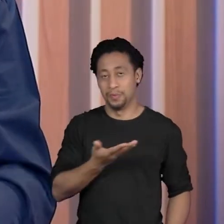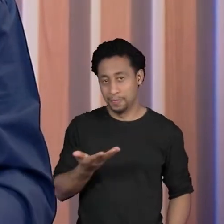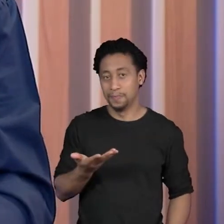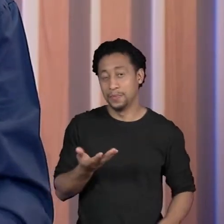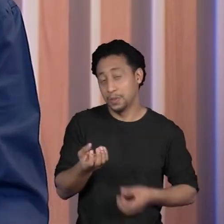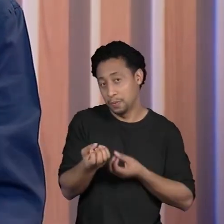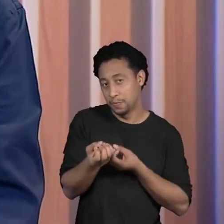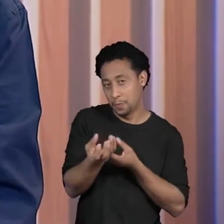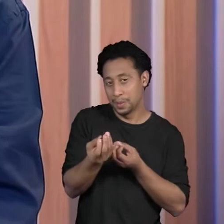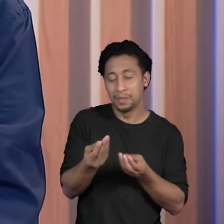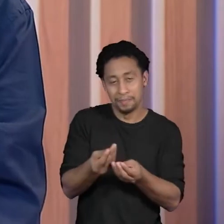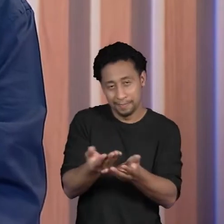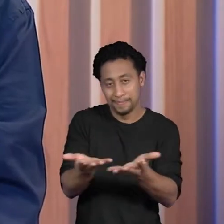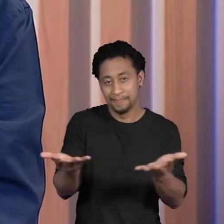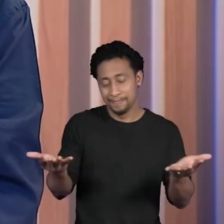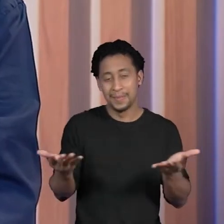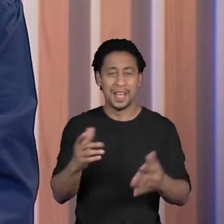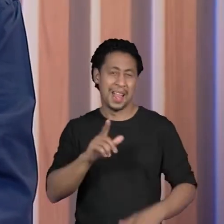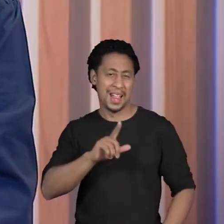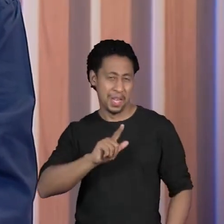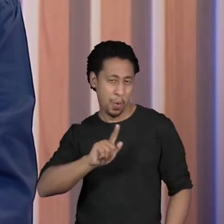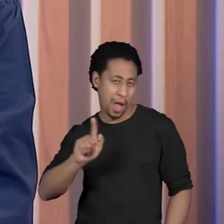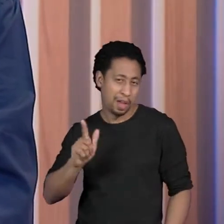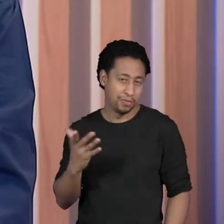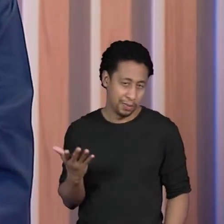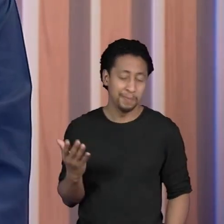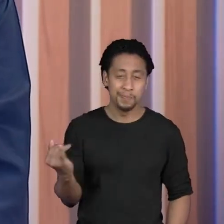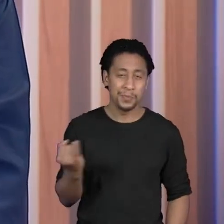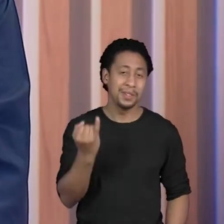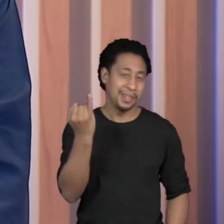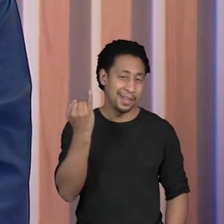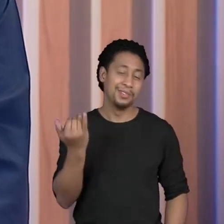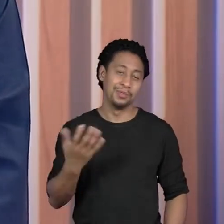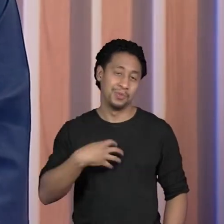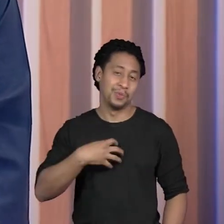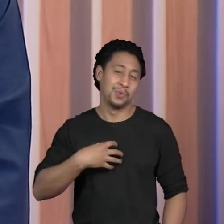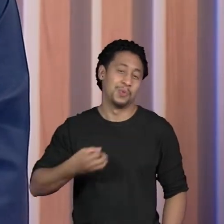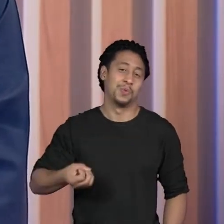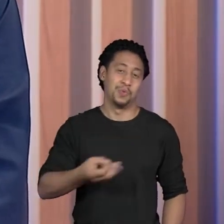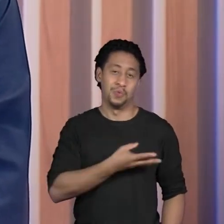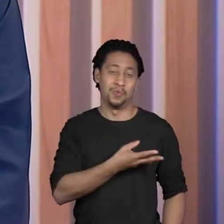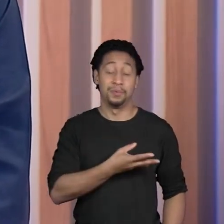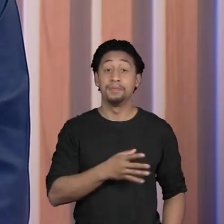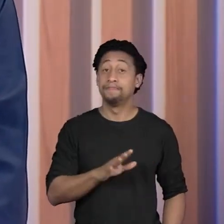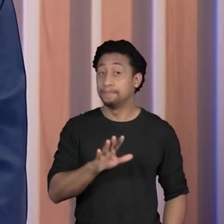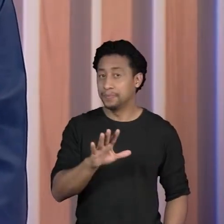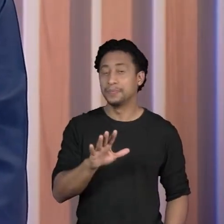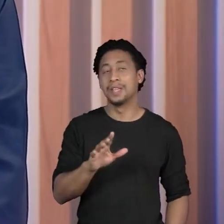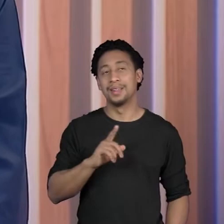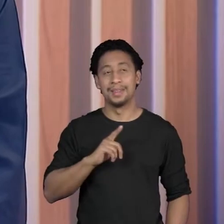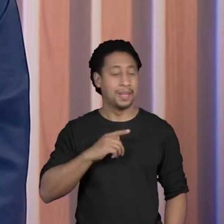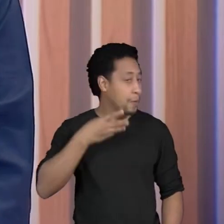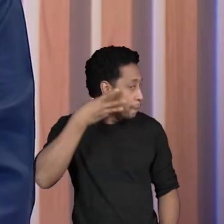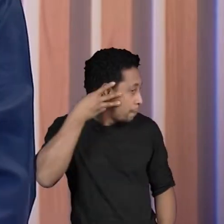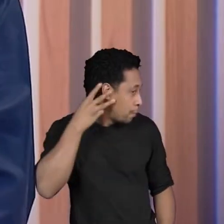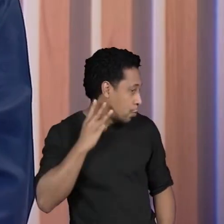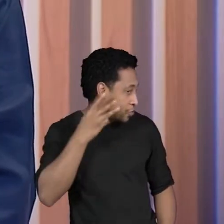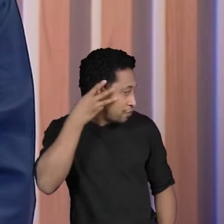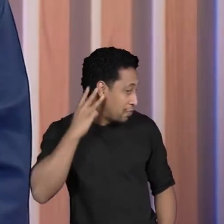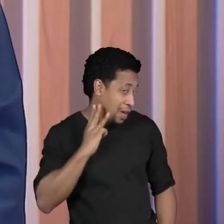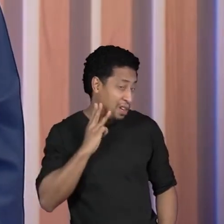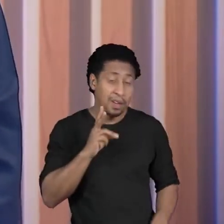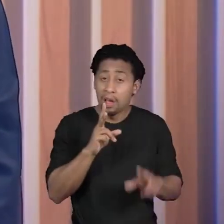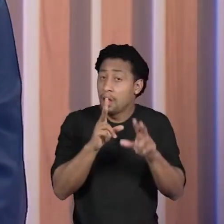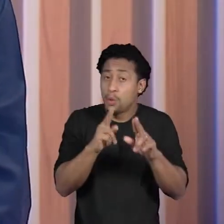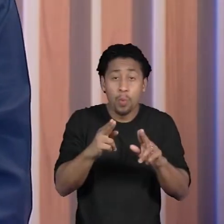né? A linguagem toda é de rádio. E inclusive com uma renovação